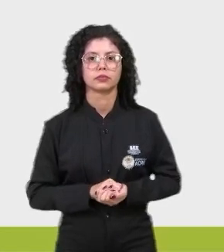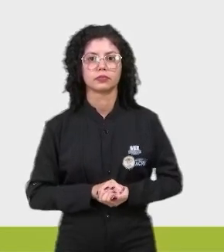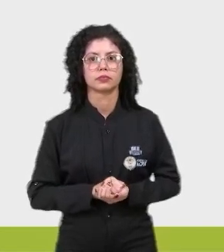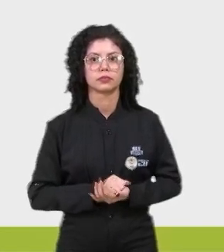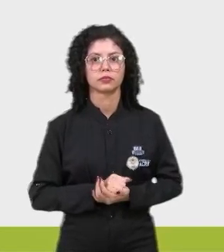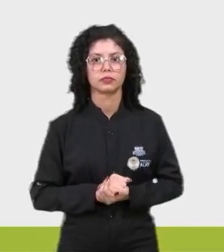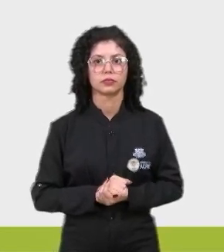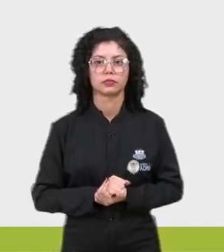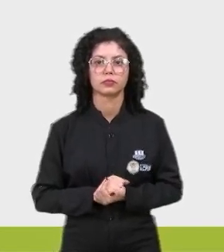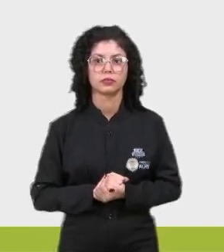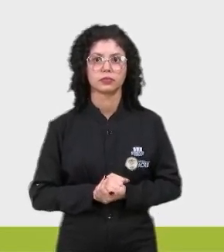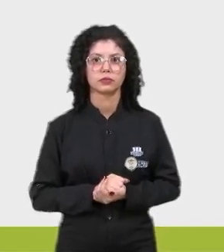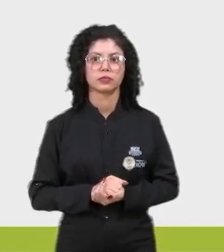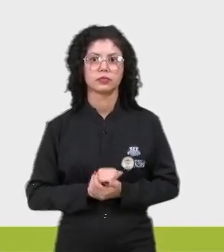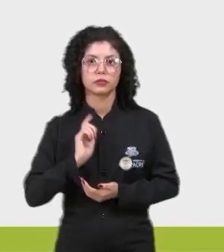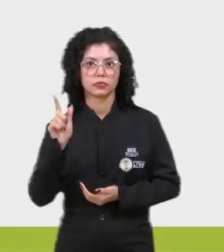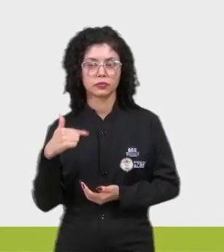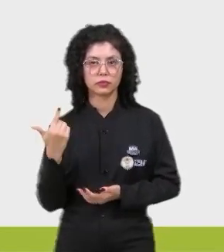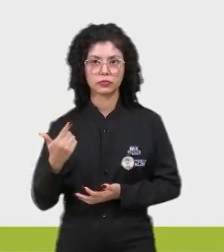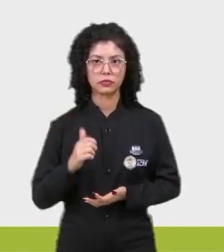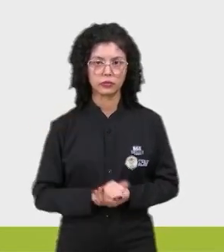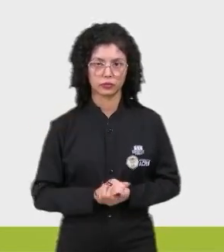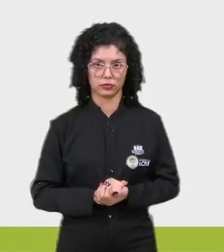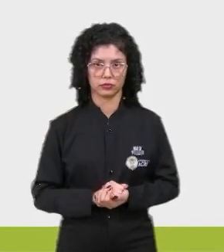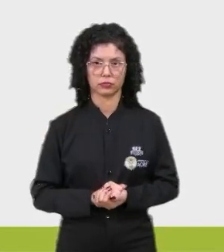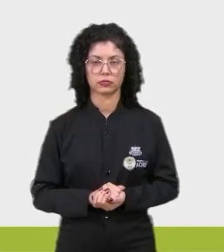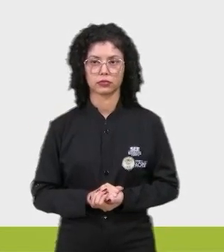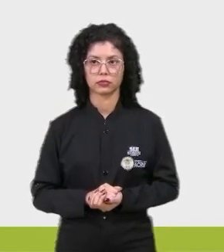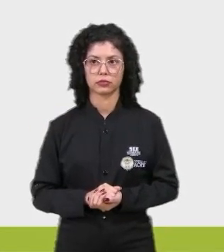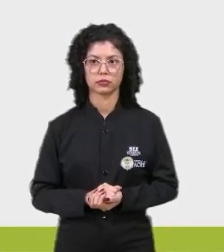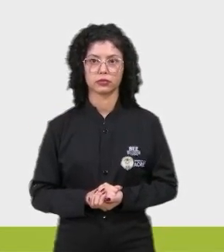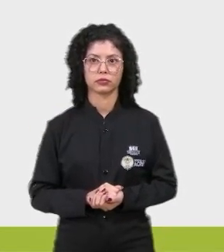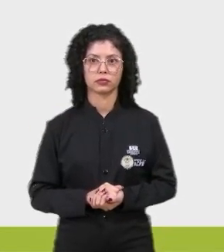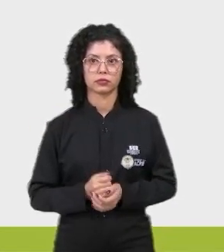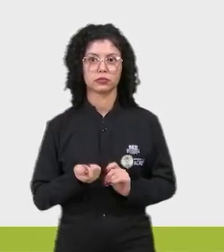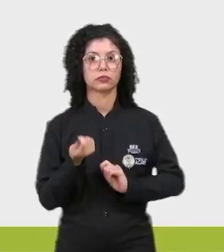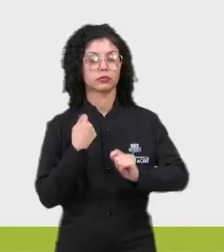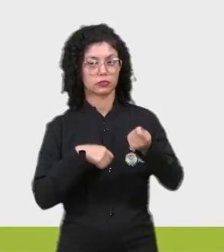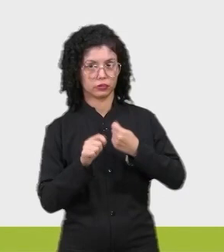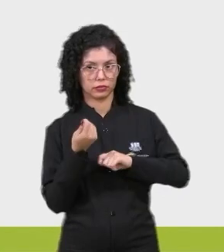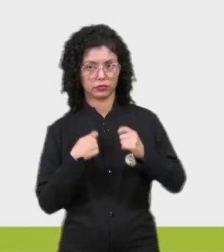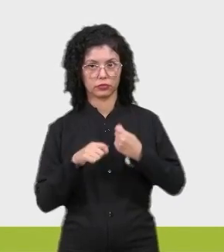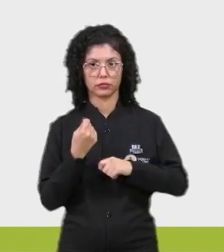assistir. Próximo eixo temático, vamos ao eixo temático